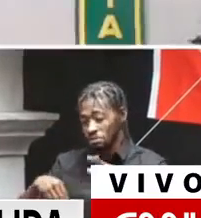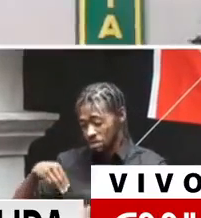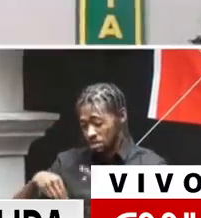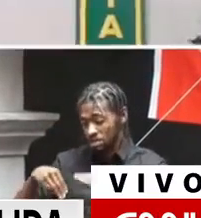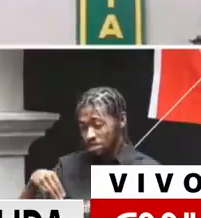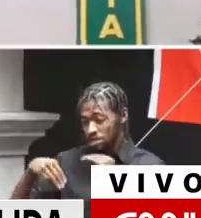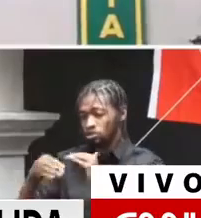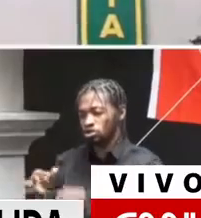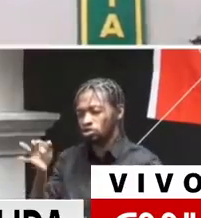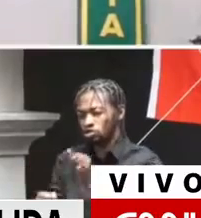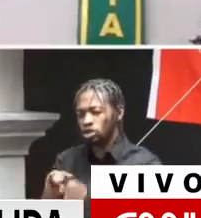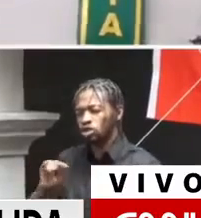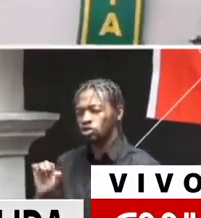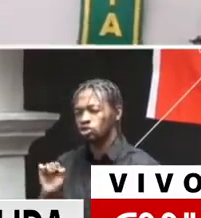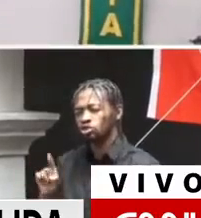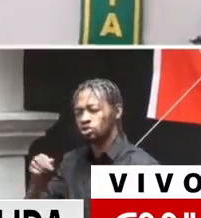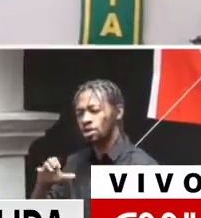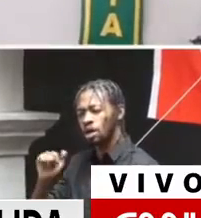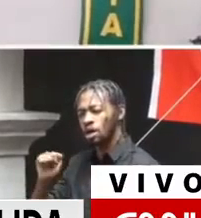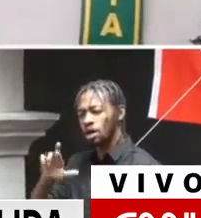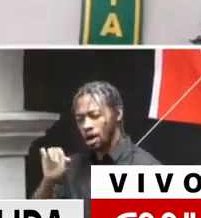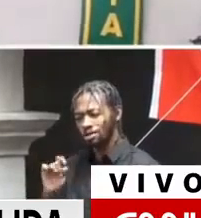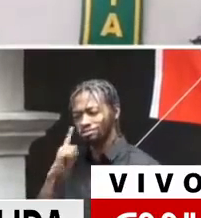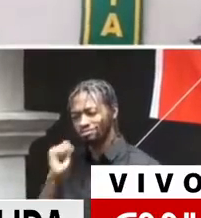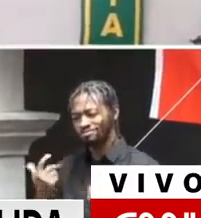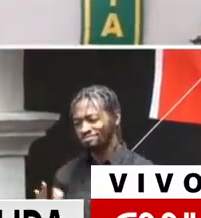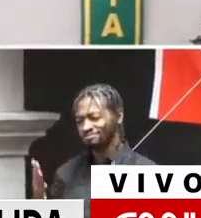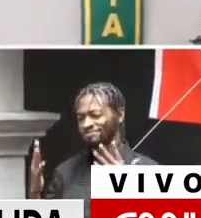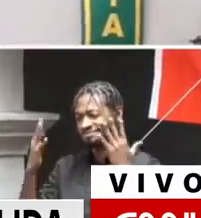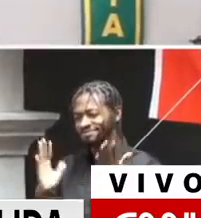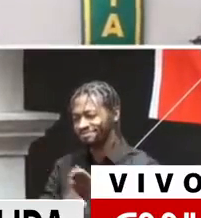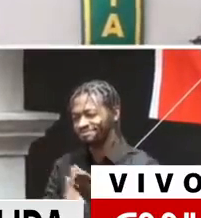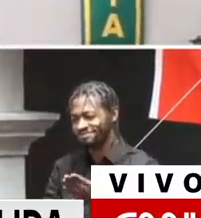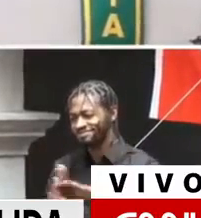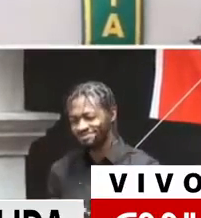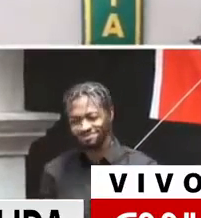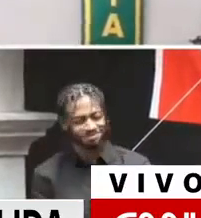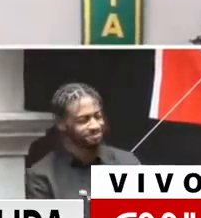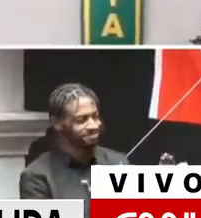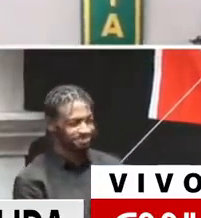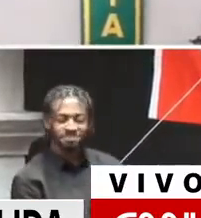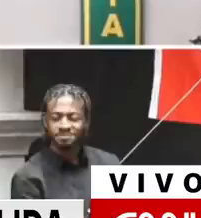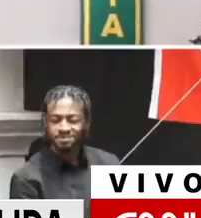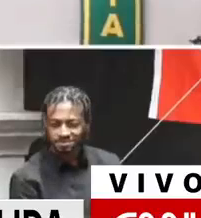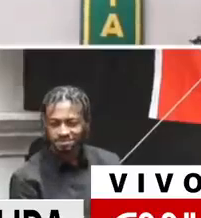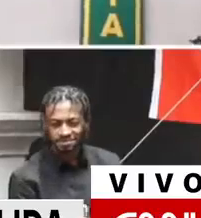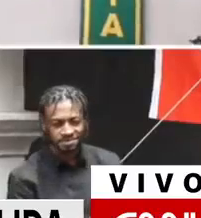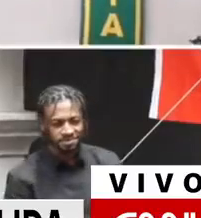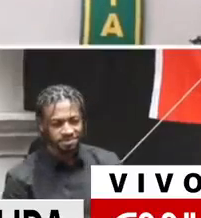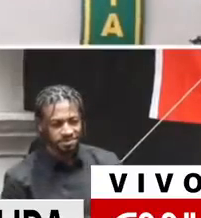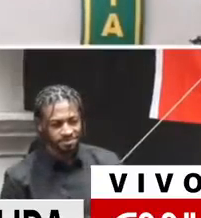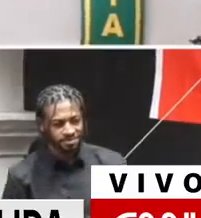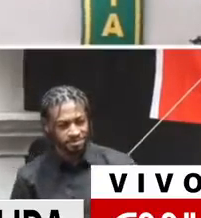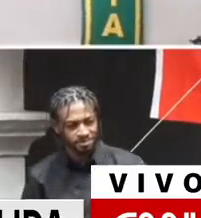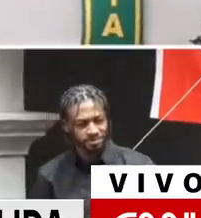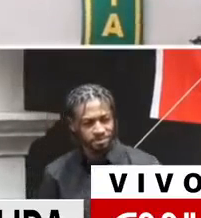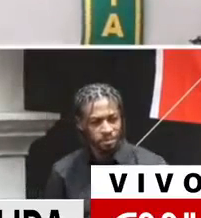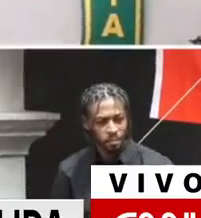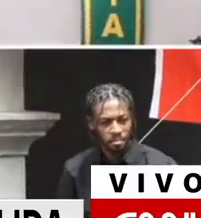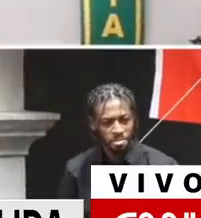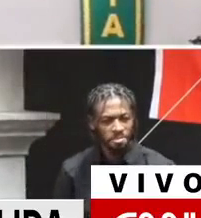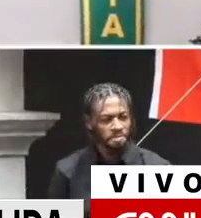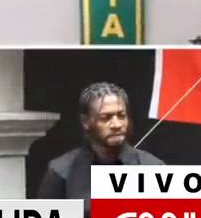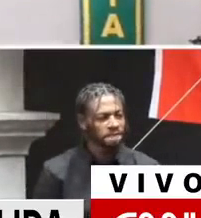vai ser lida por quatro pessoas: três mulheres e um homem, um militar. Eunice de Jesus Prudente, que é professora da Faculdade de